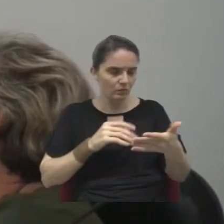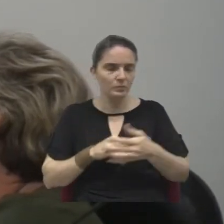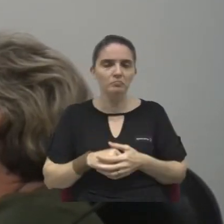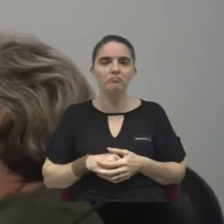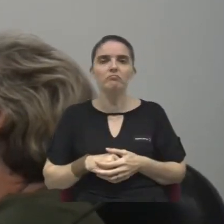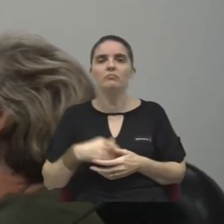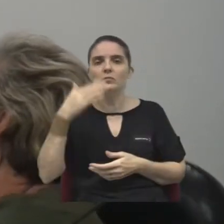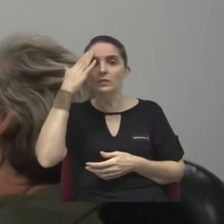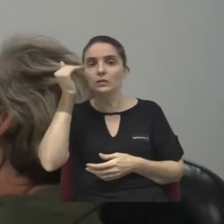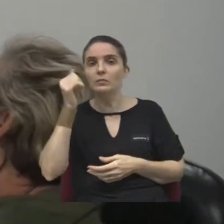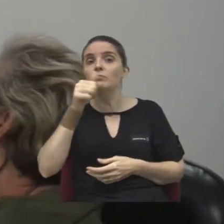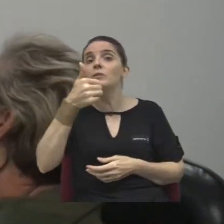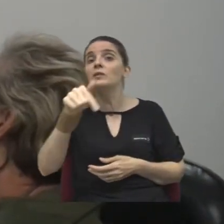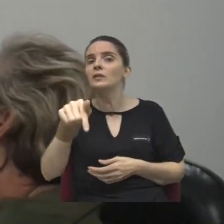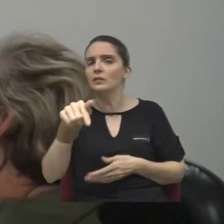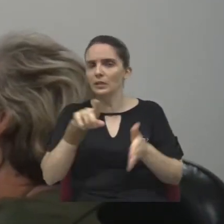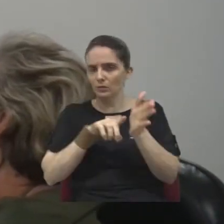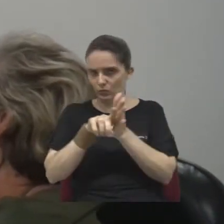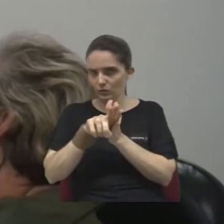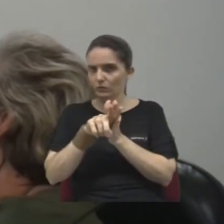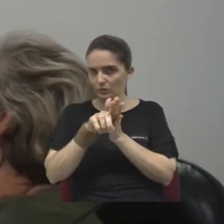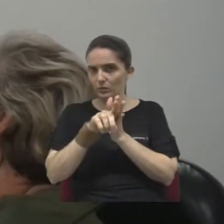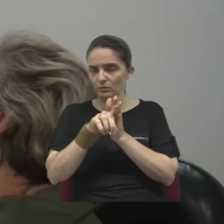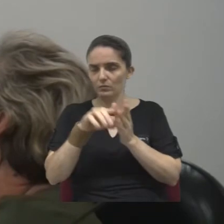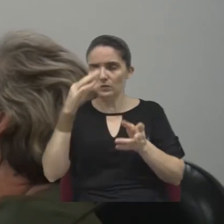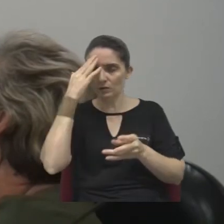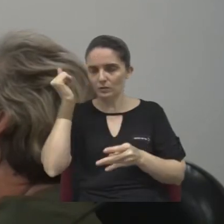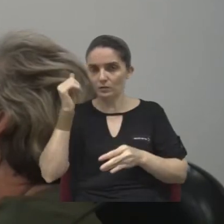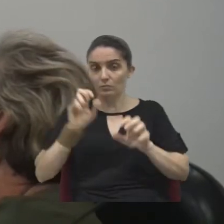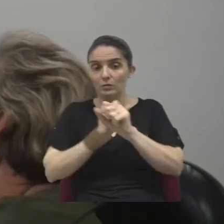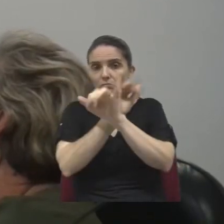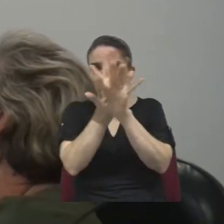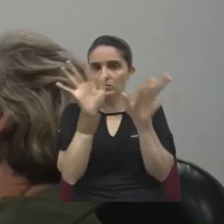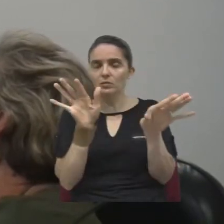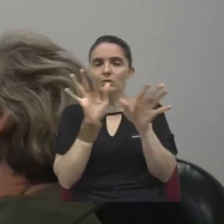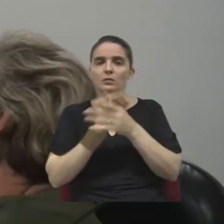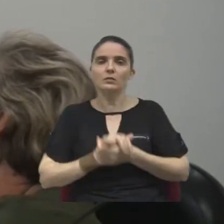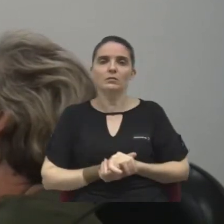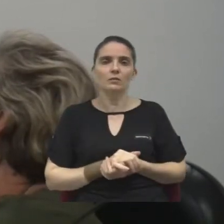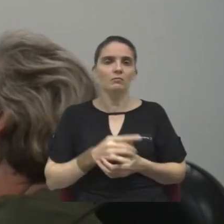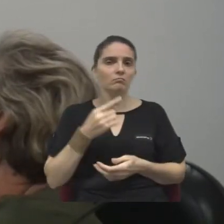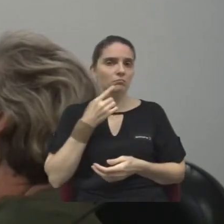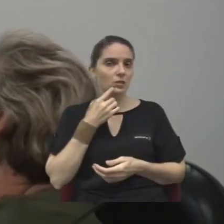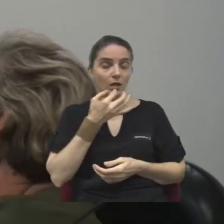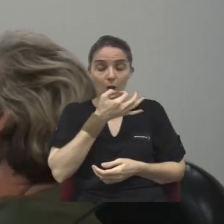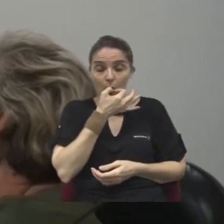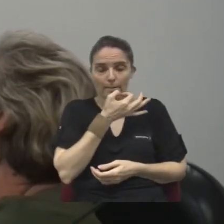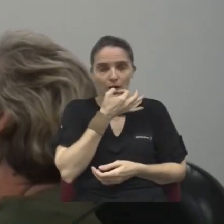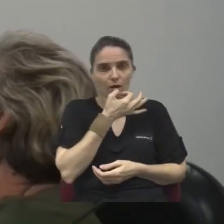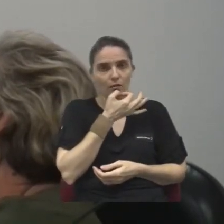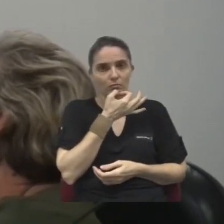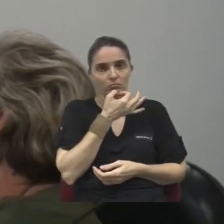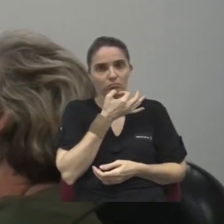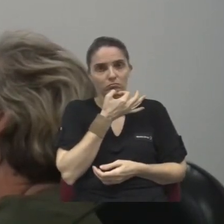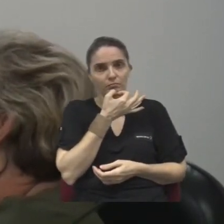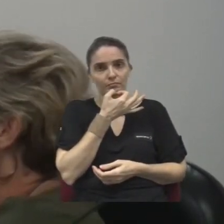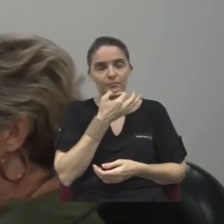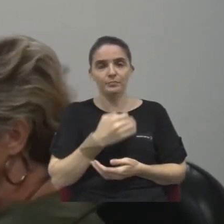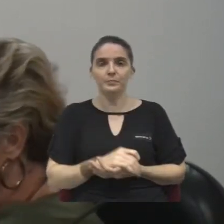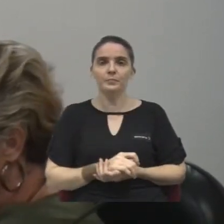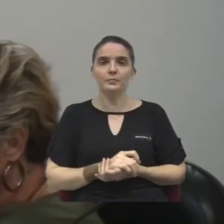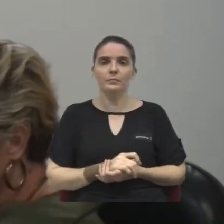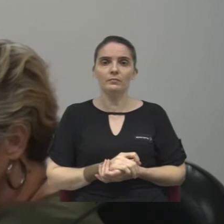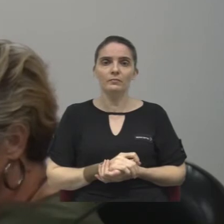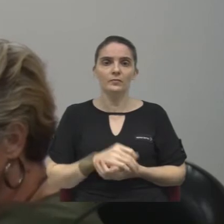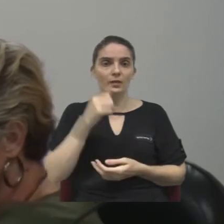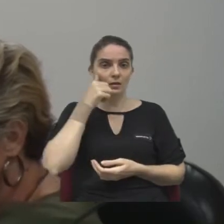17 perguntas, para que possa ser esclarecido isso. Ao meu ver, concordo com a mãe que ficou sabendo que vai